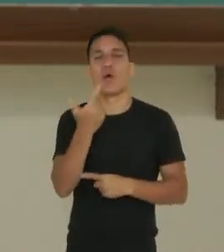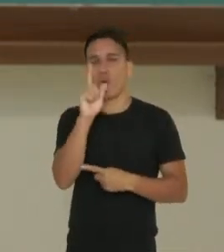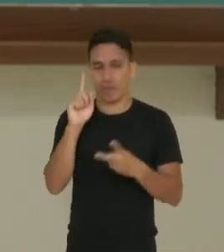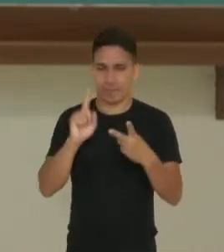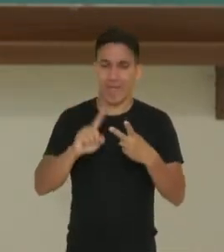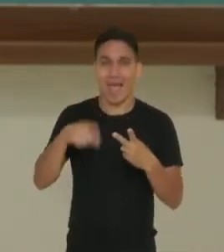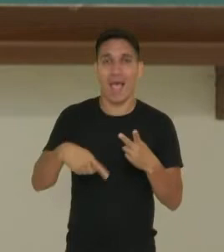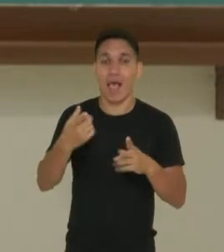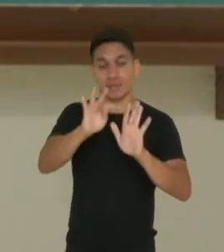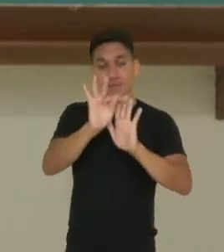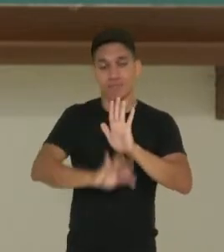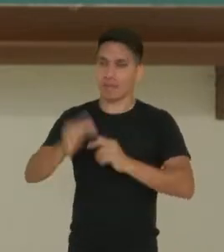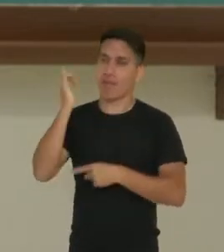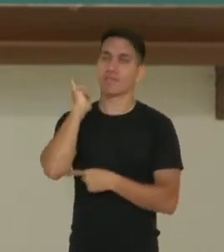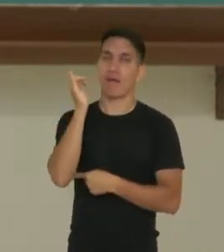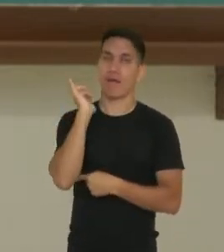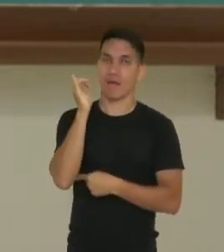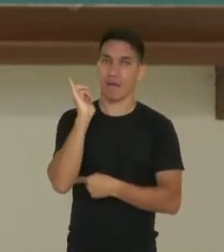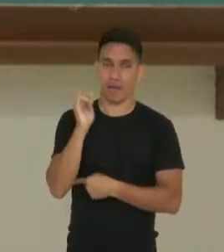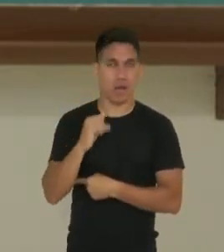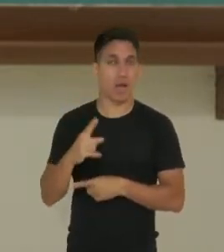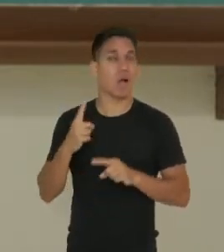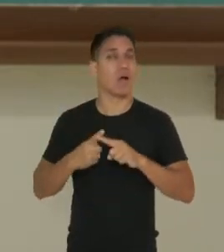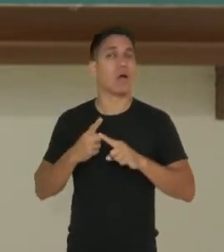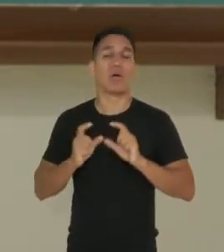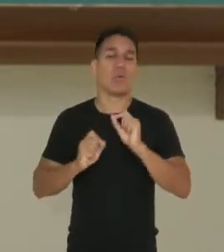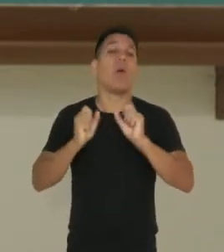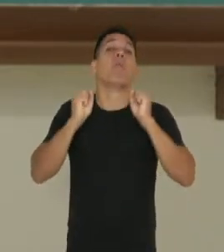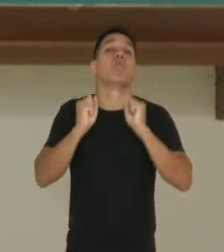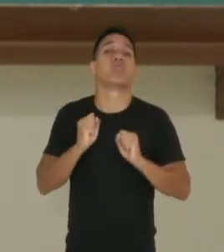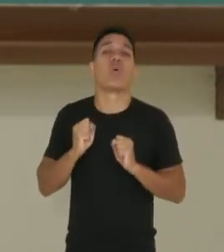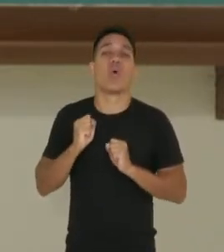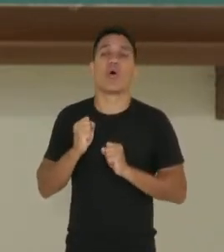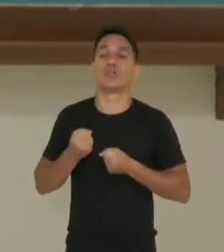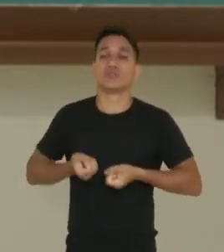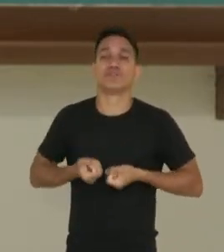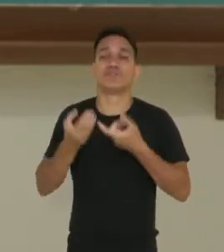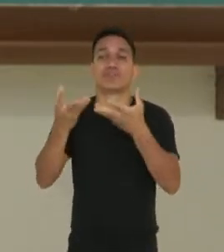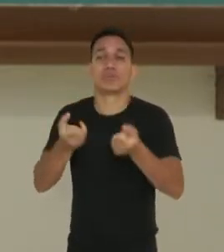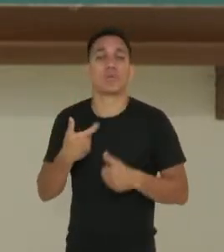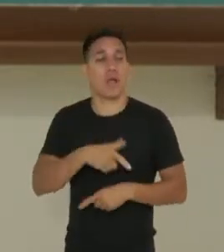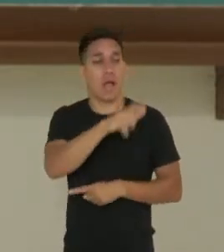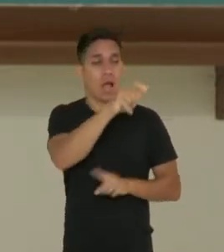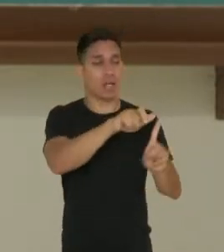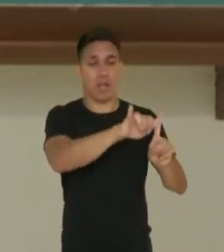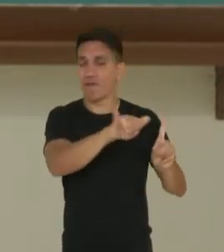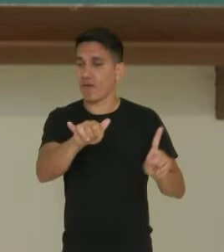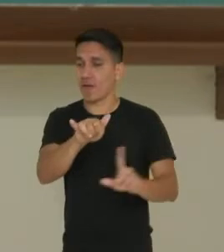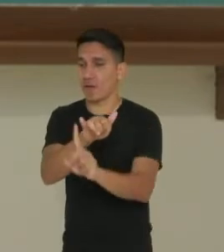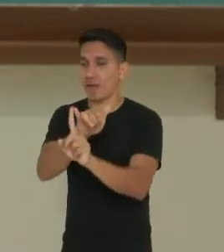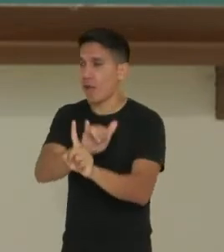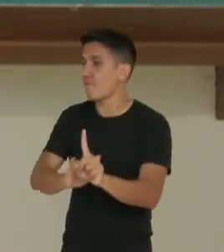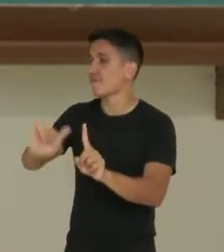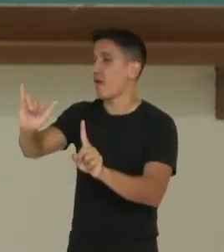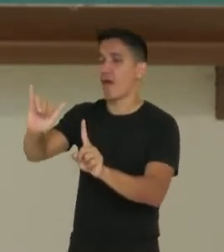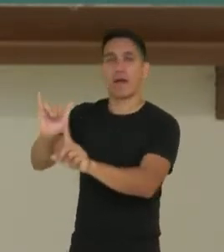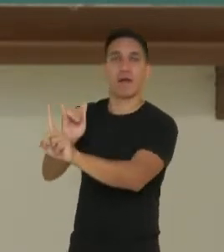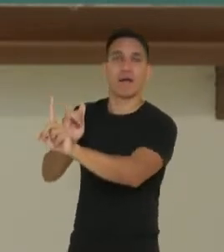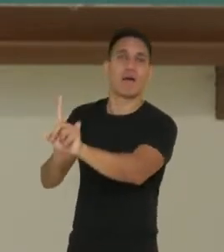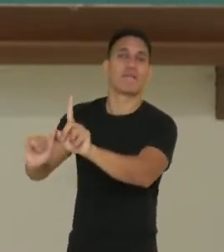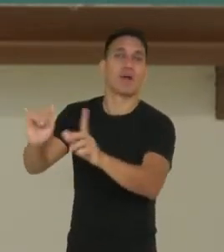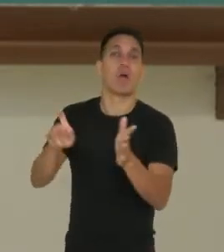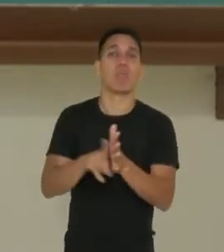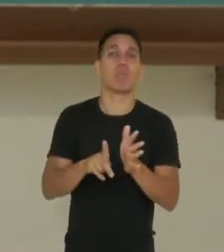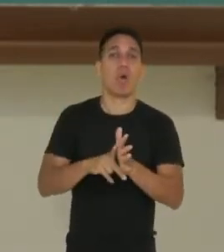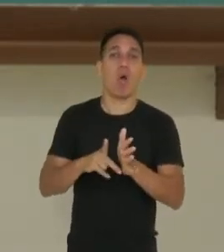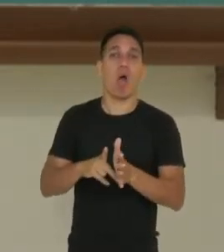texto narrativo, é um texto que pode ser contado, né? De pessoa para pessoa. Ele surge do